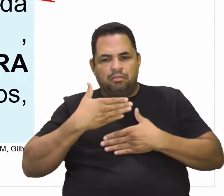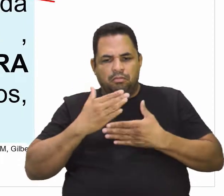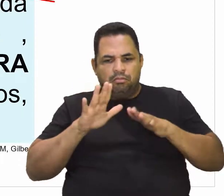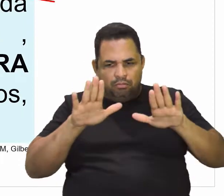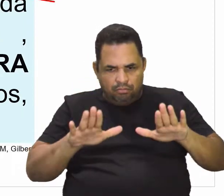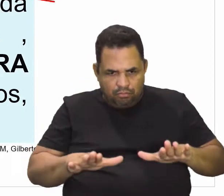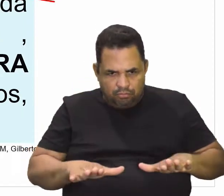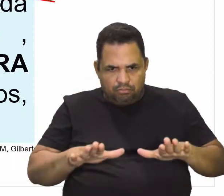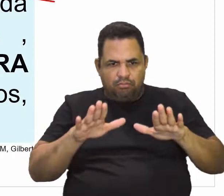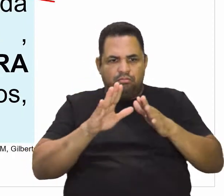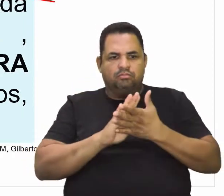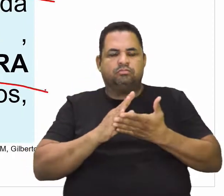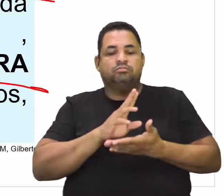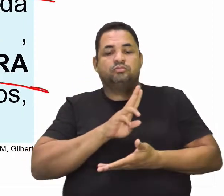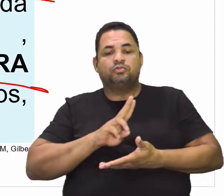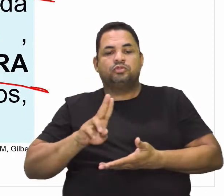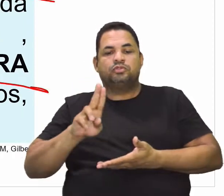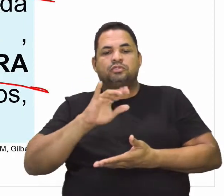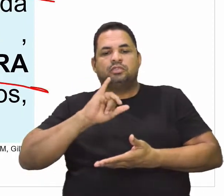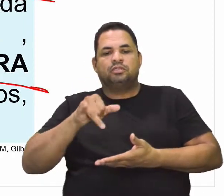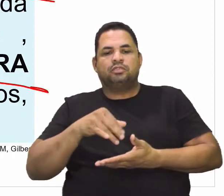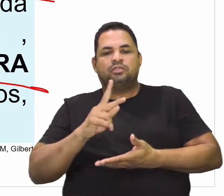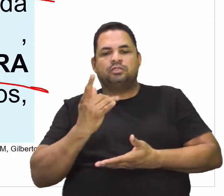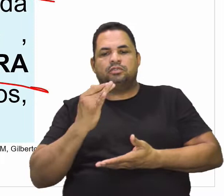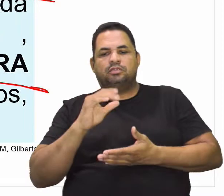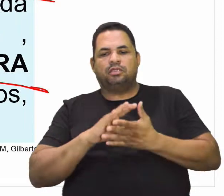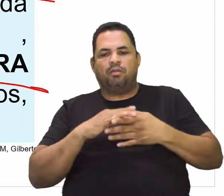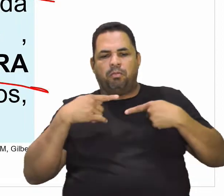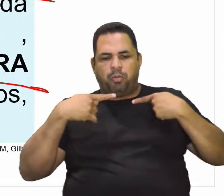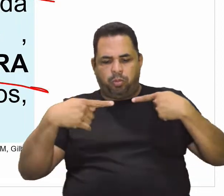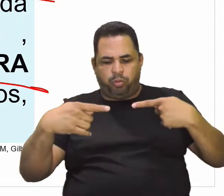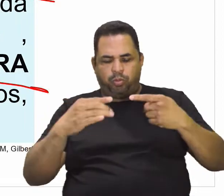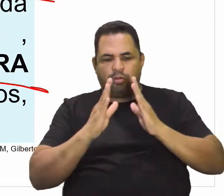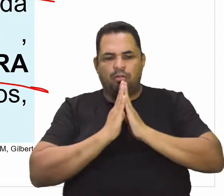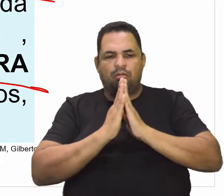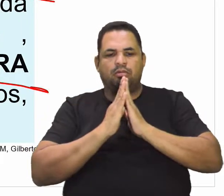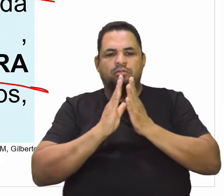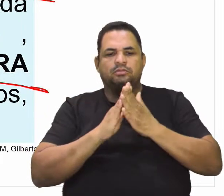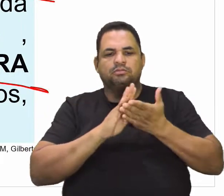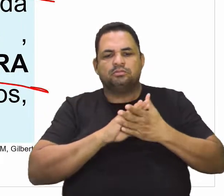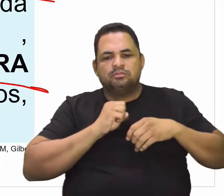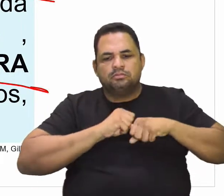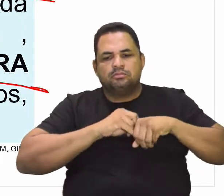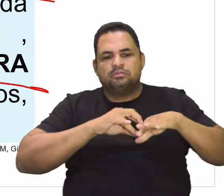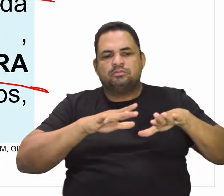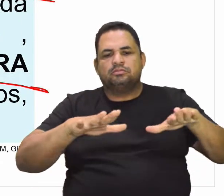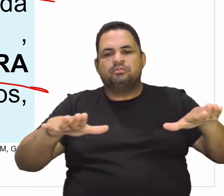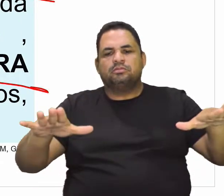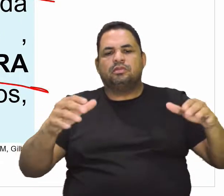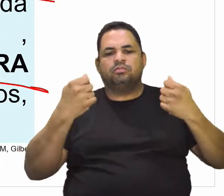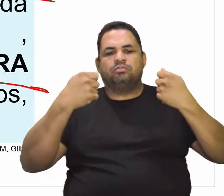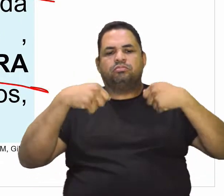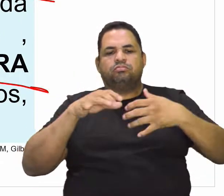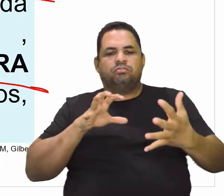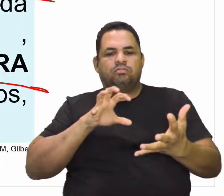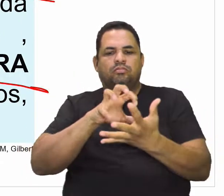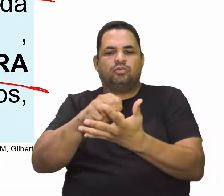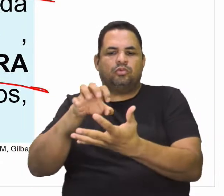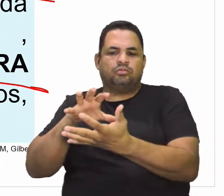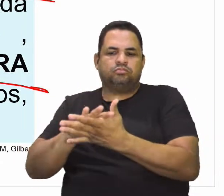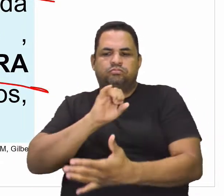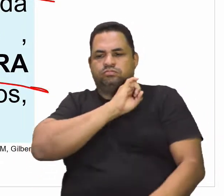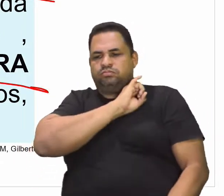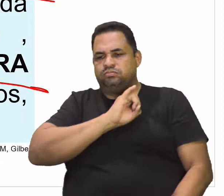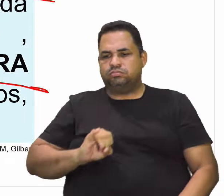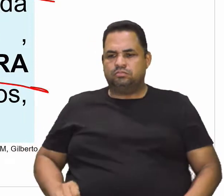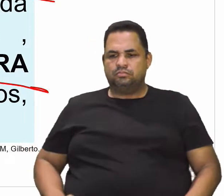da jihad, guerra santa, expandiram seu domínio, conquistando um imenso